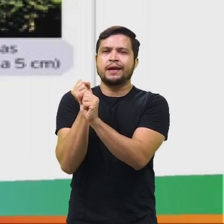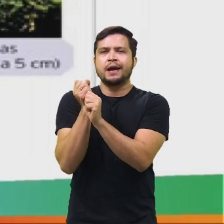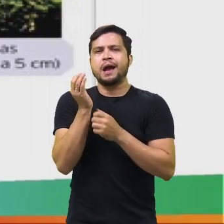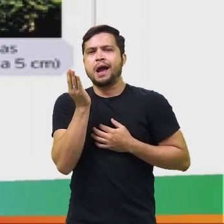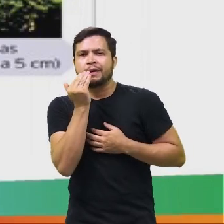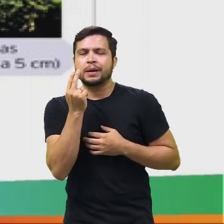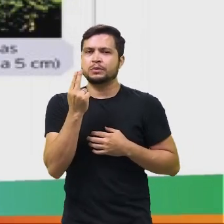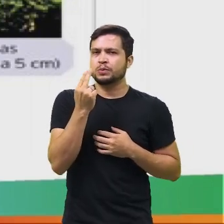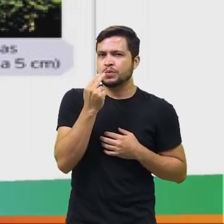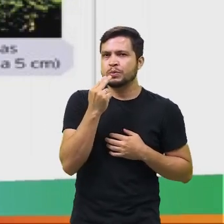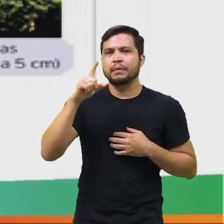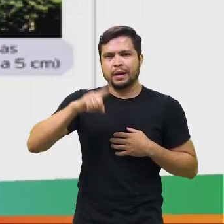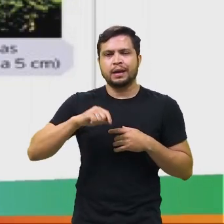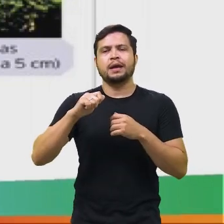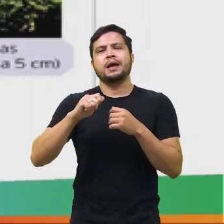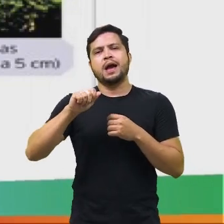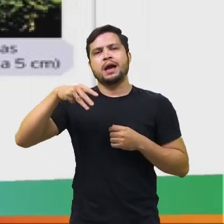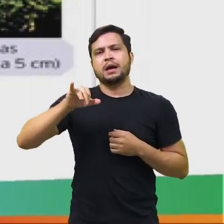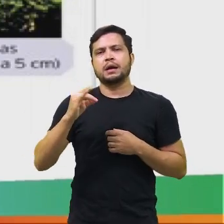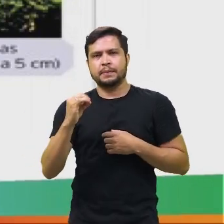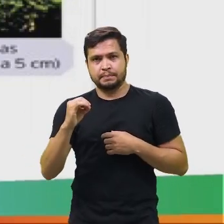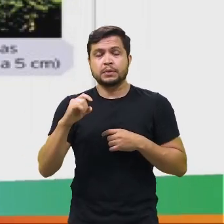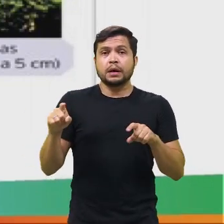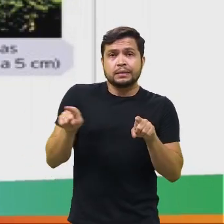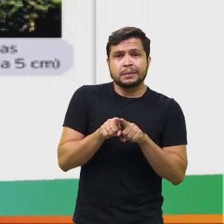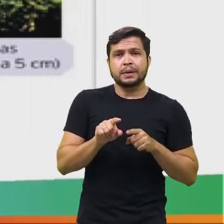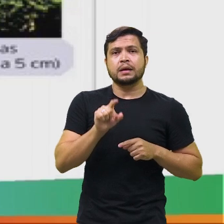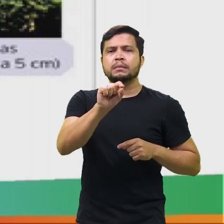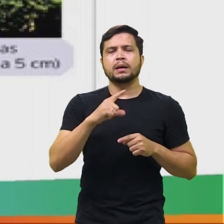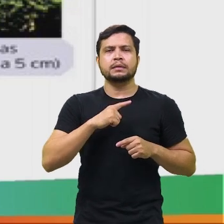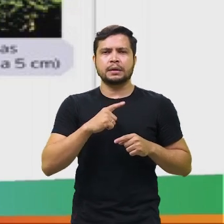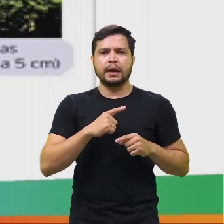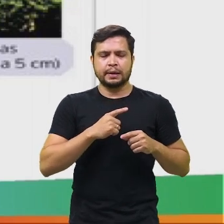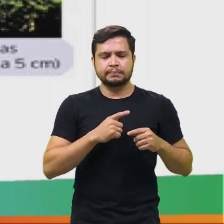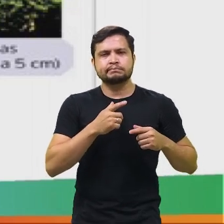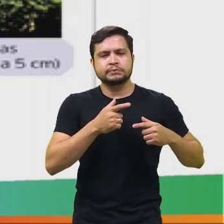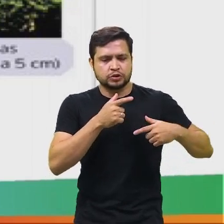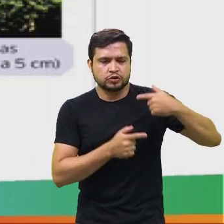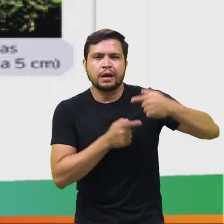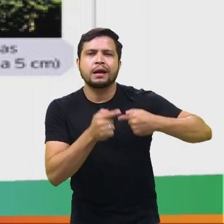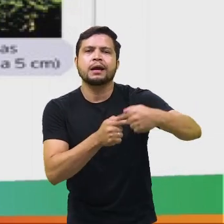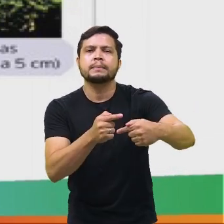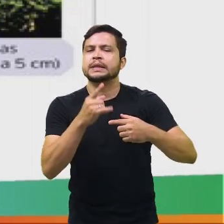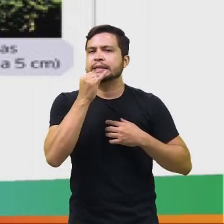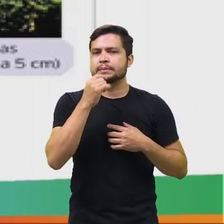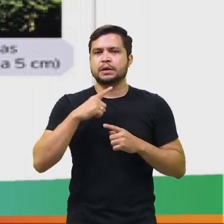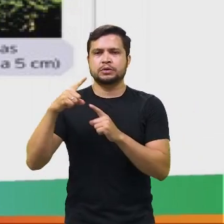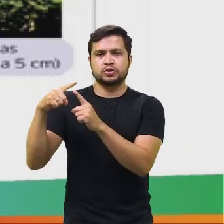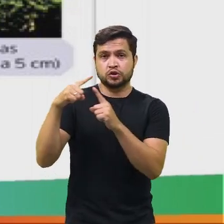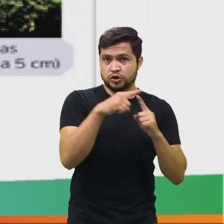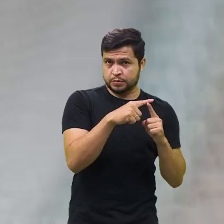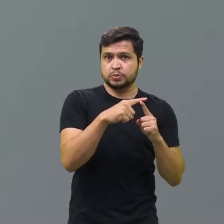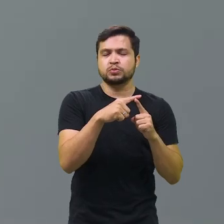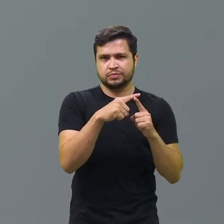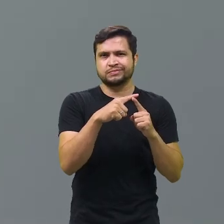seu interior como reserva, e o processo de alternância de gerações, né? Essas plantas elas possuem dois